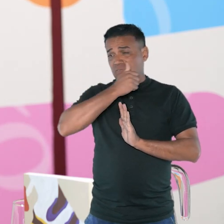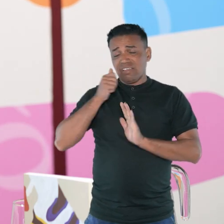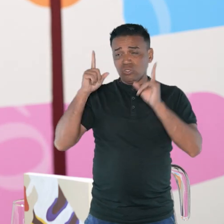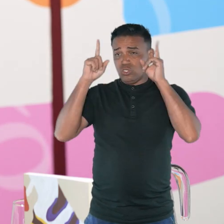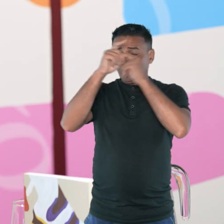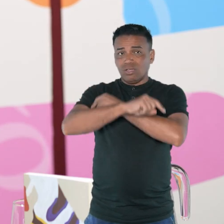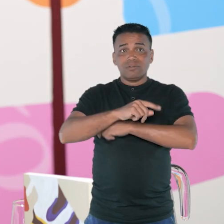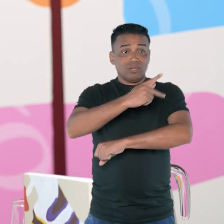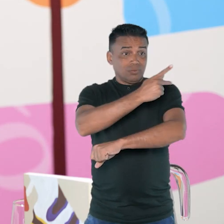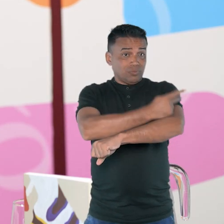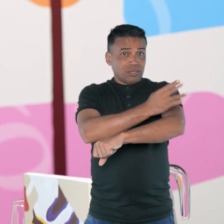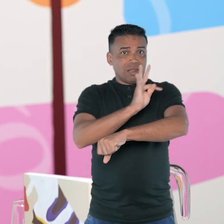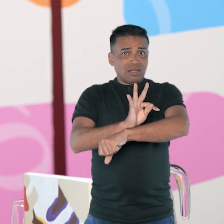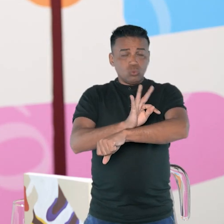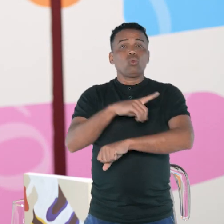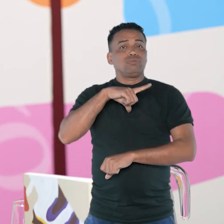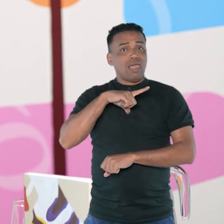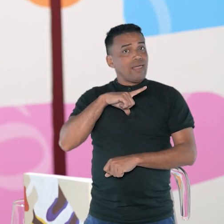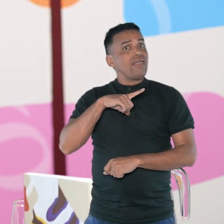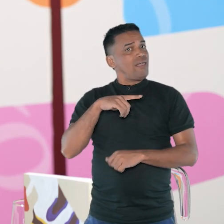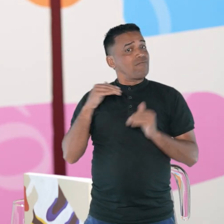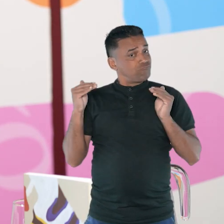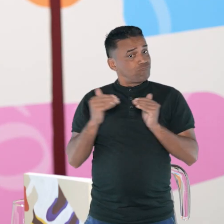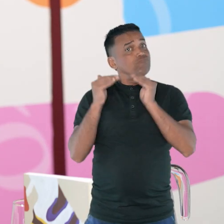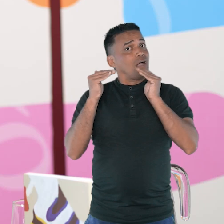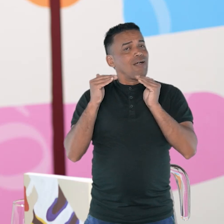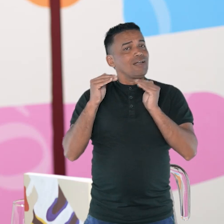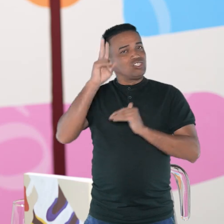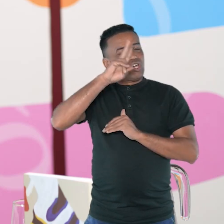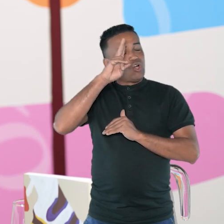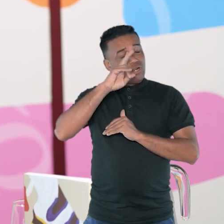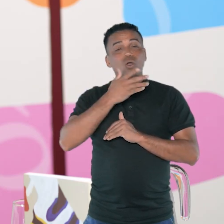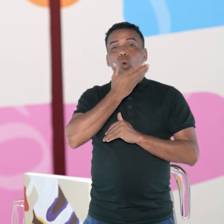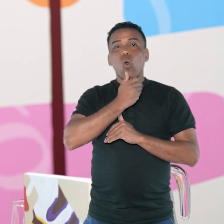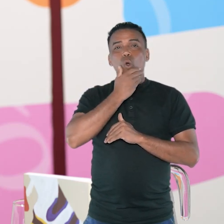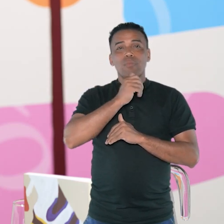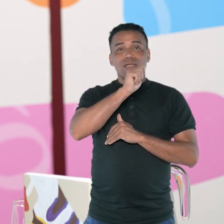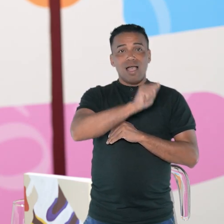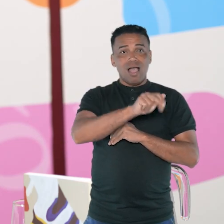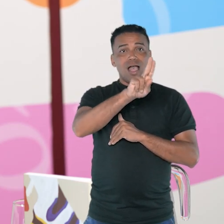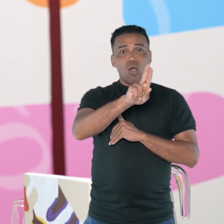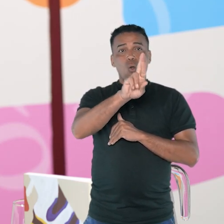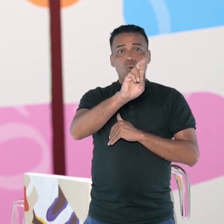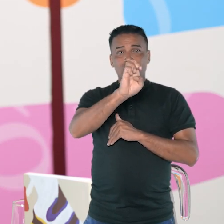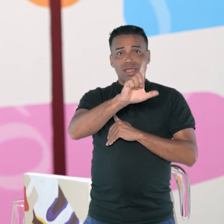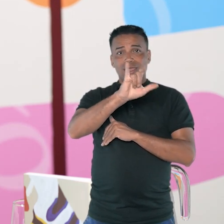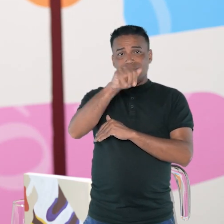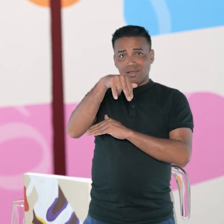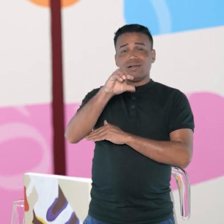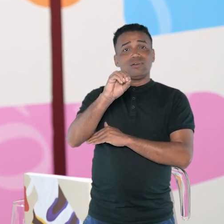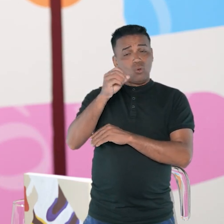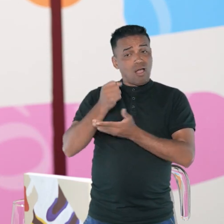Paracatu tem muito da sua história, essa é uma das histórias, né, que o seu Aureliano ele foi um dos criadores, né, que